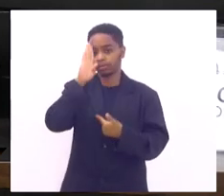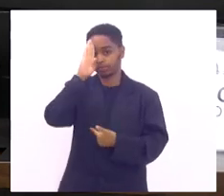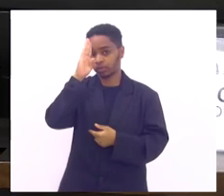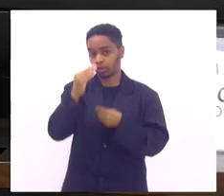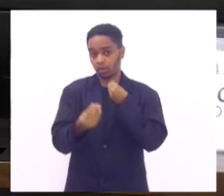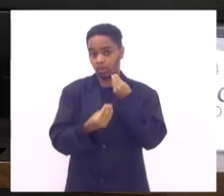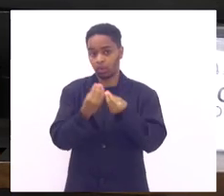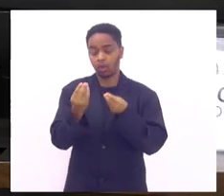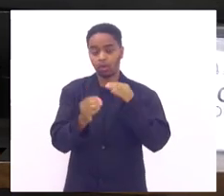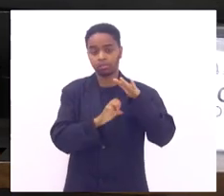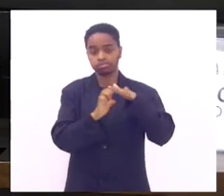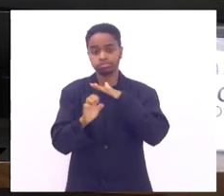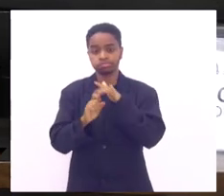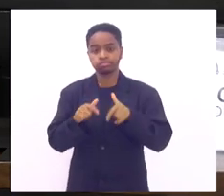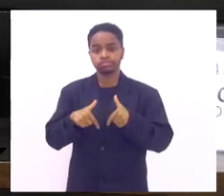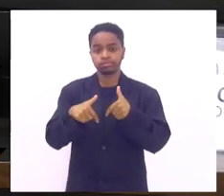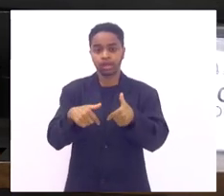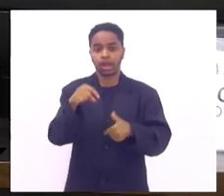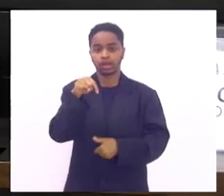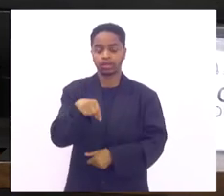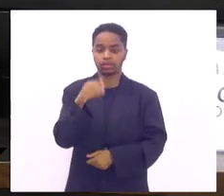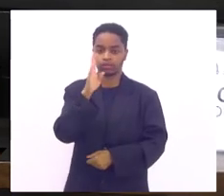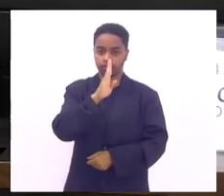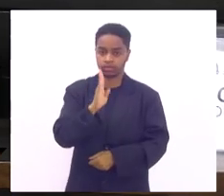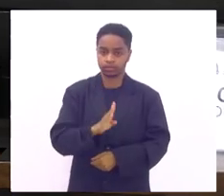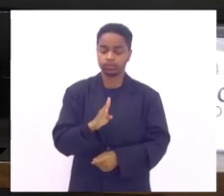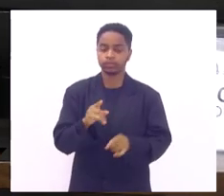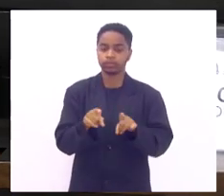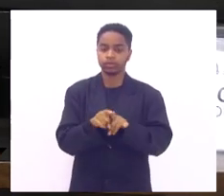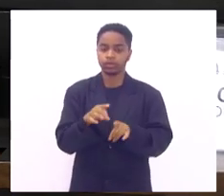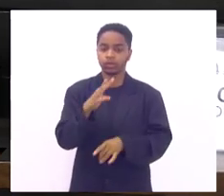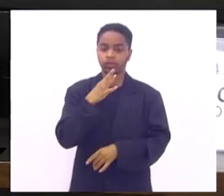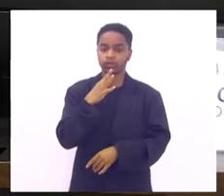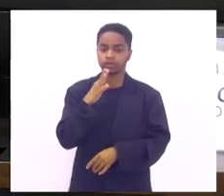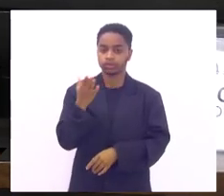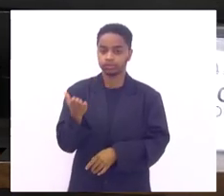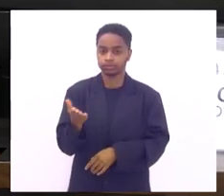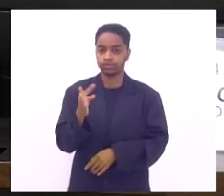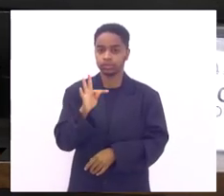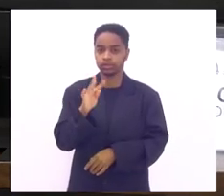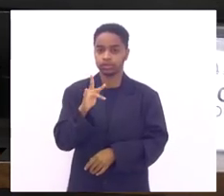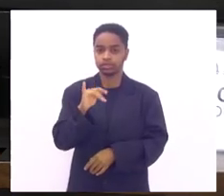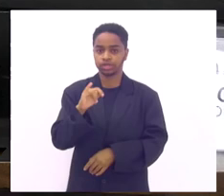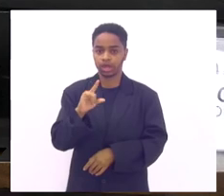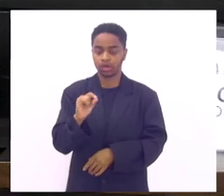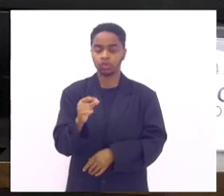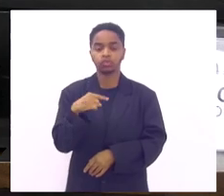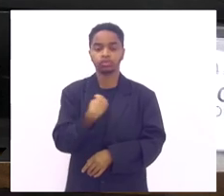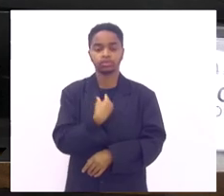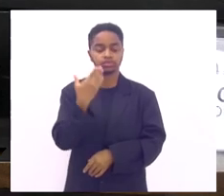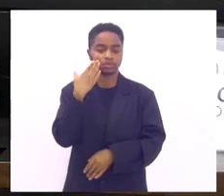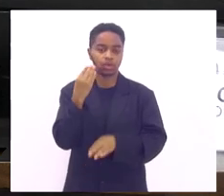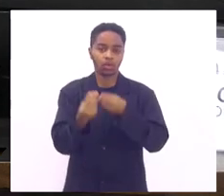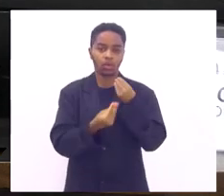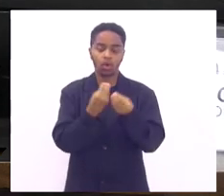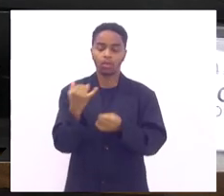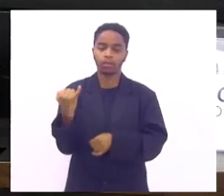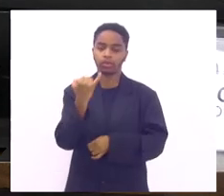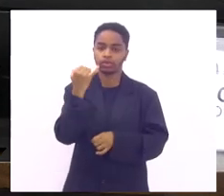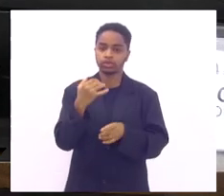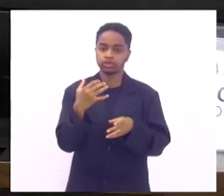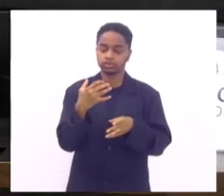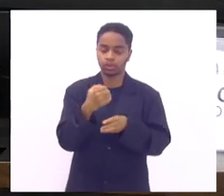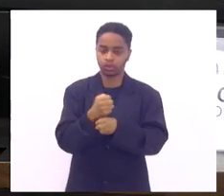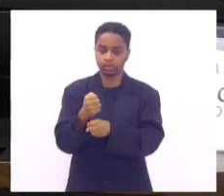empresários contábeis de todo o Brasil, reconhecendo o Thiago, a importância que a contabilidade tem para a estrutura